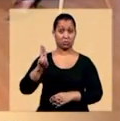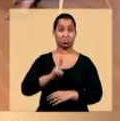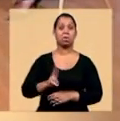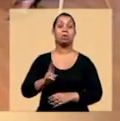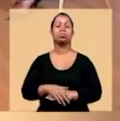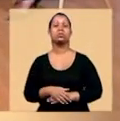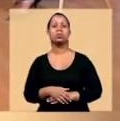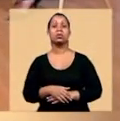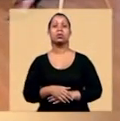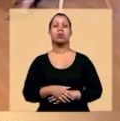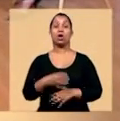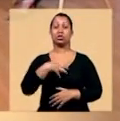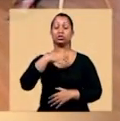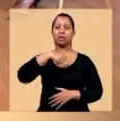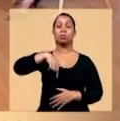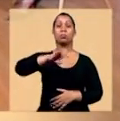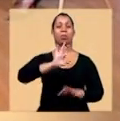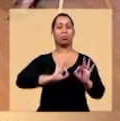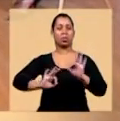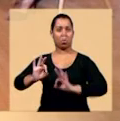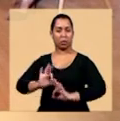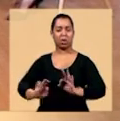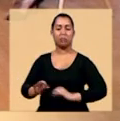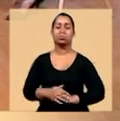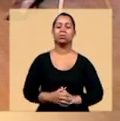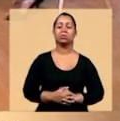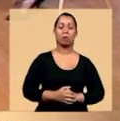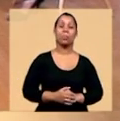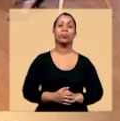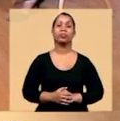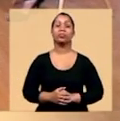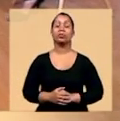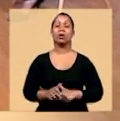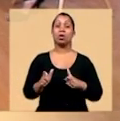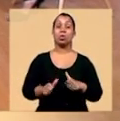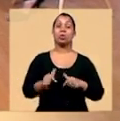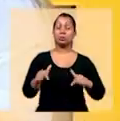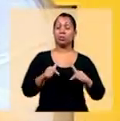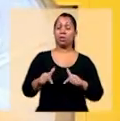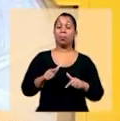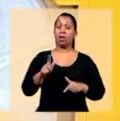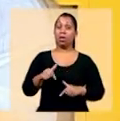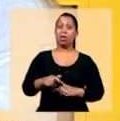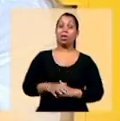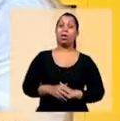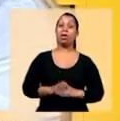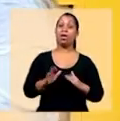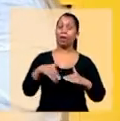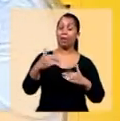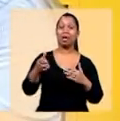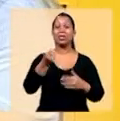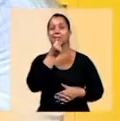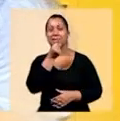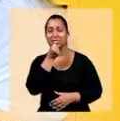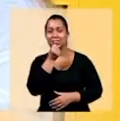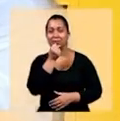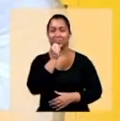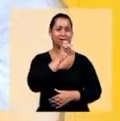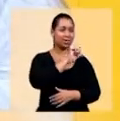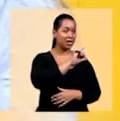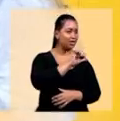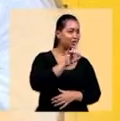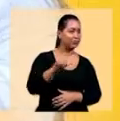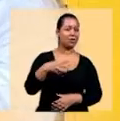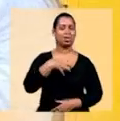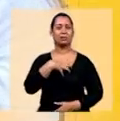fazer o levantamento de clima organizacional, eu particularmente uso na consultoria onde eu trabalho, além das entrevistas individuais,